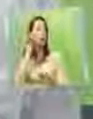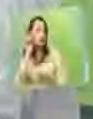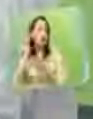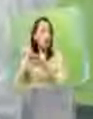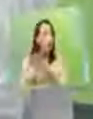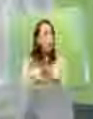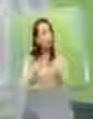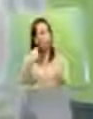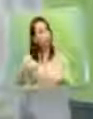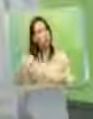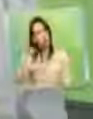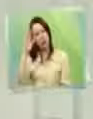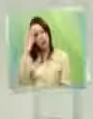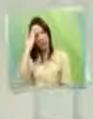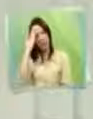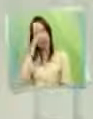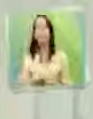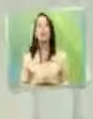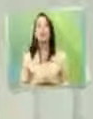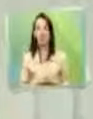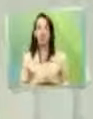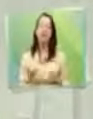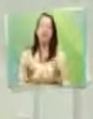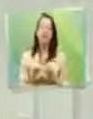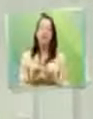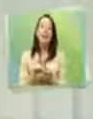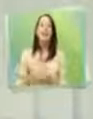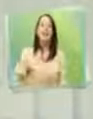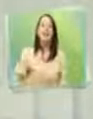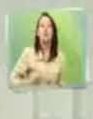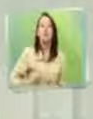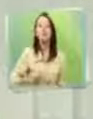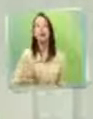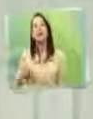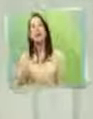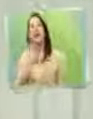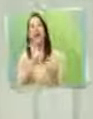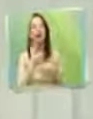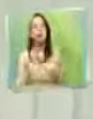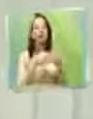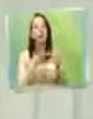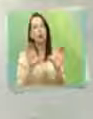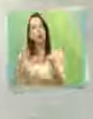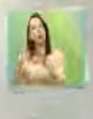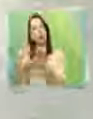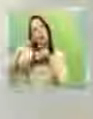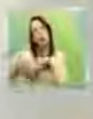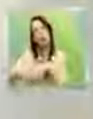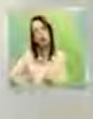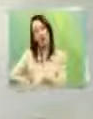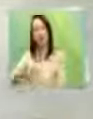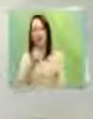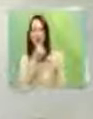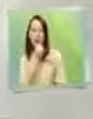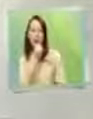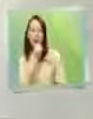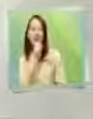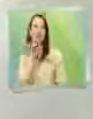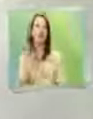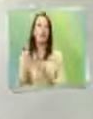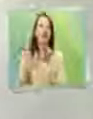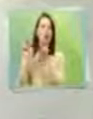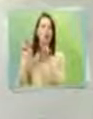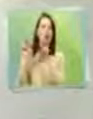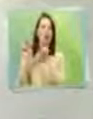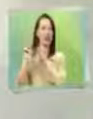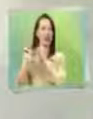Né? E ter a dimensão da participação dos movimentos sociais nesses processos. Claro. Porque, pegando o exemplo do professor Elvio,